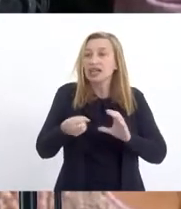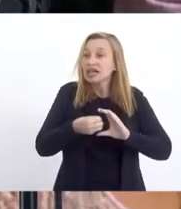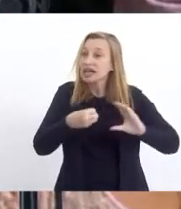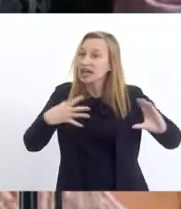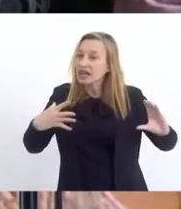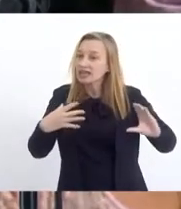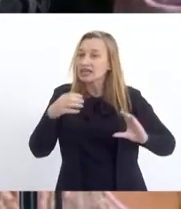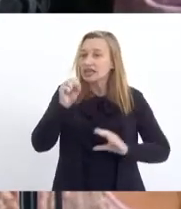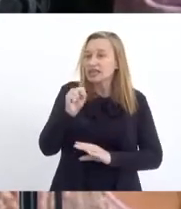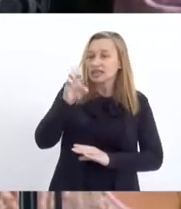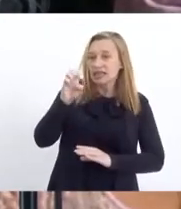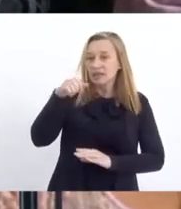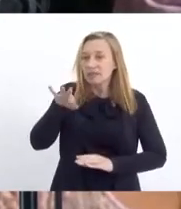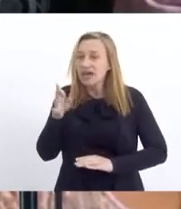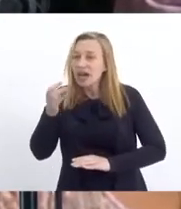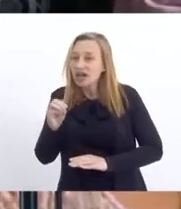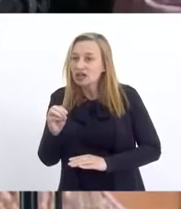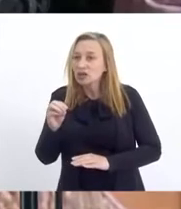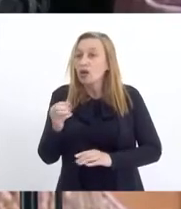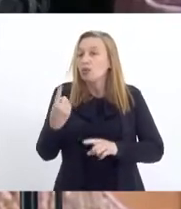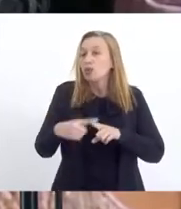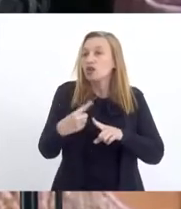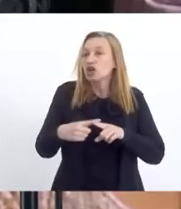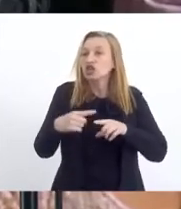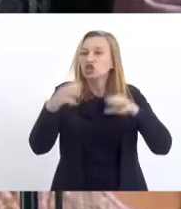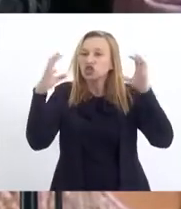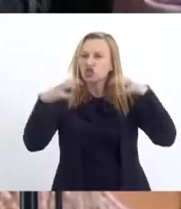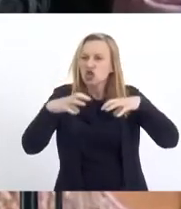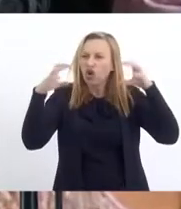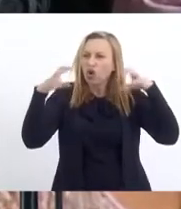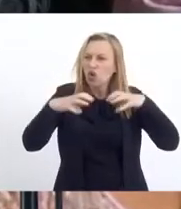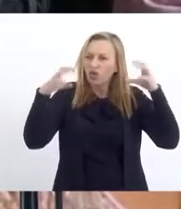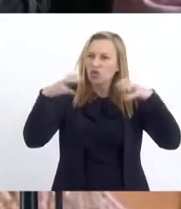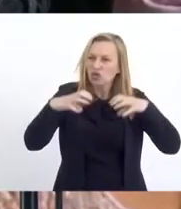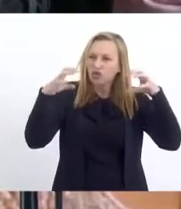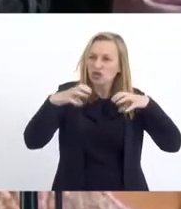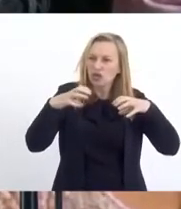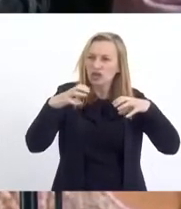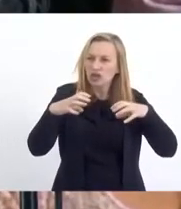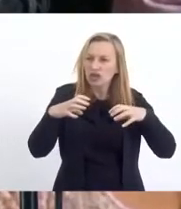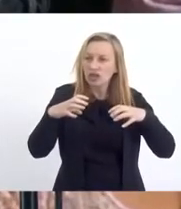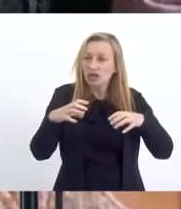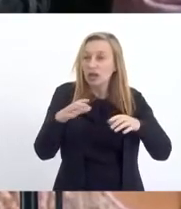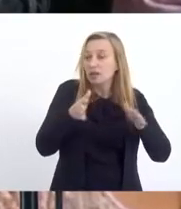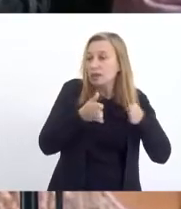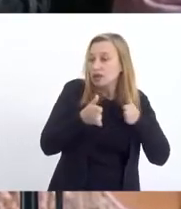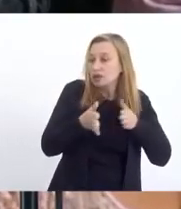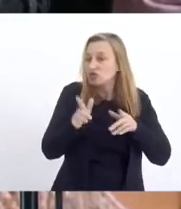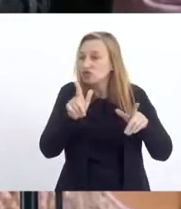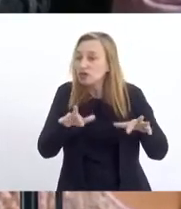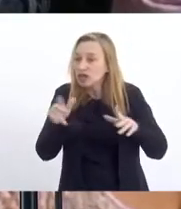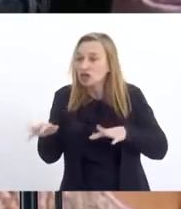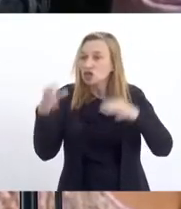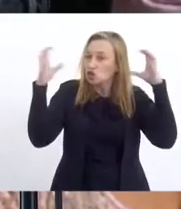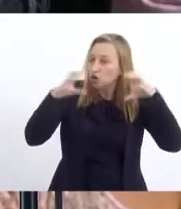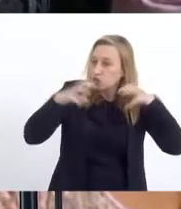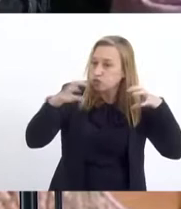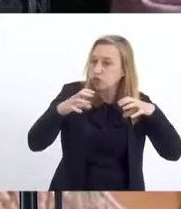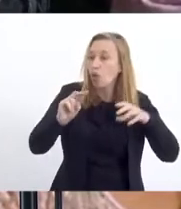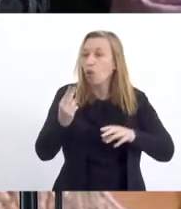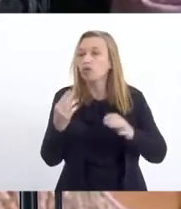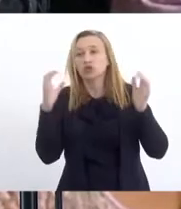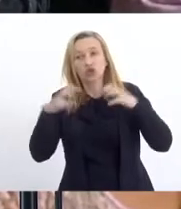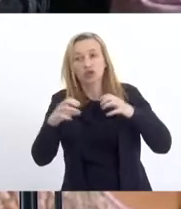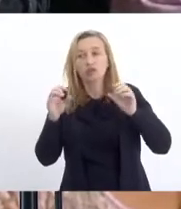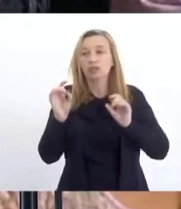de clima semiárido porque chove de maneira irregular, em períodos irregulares, às vezes chove muito, às vezes chove pouco. E se a gente conseguir